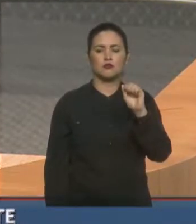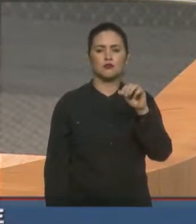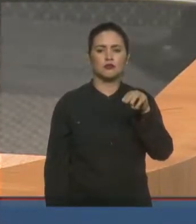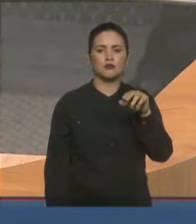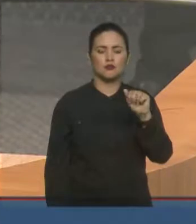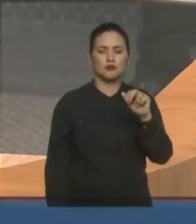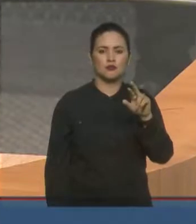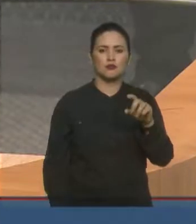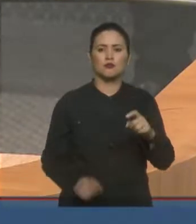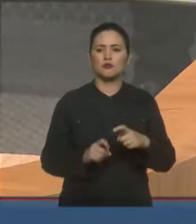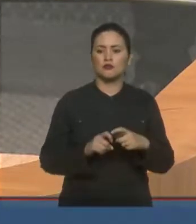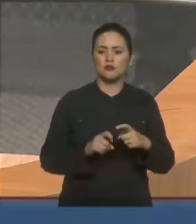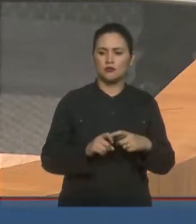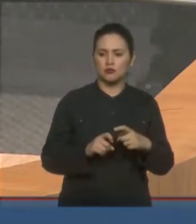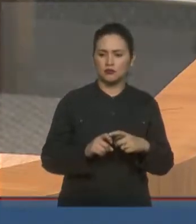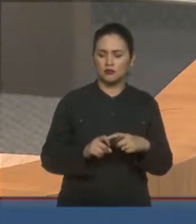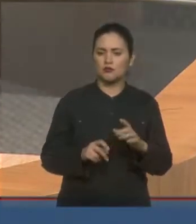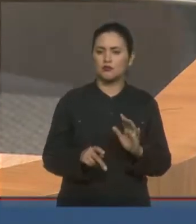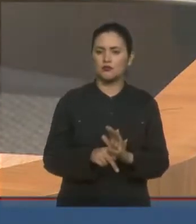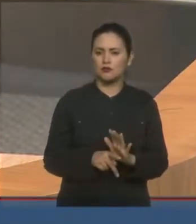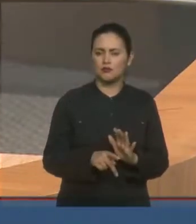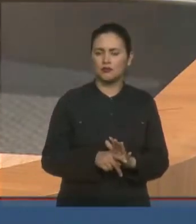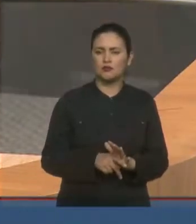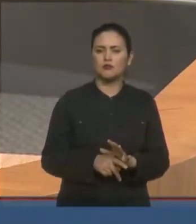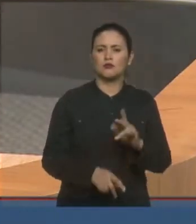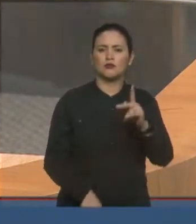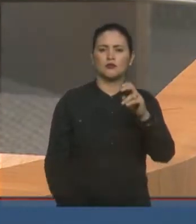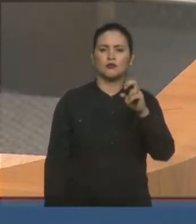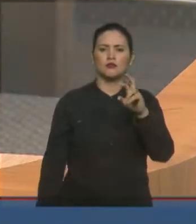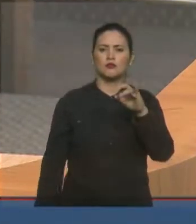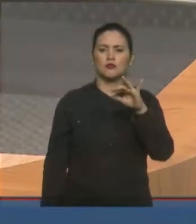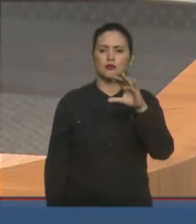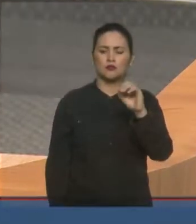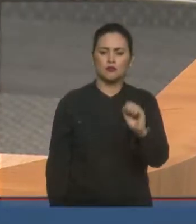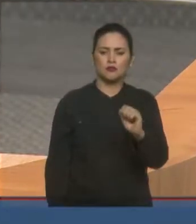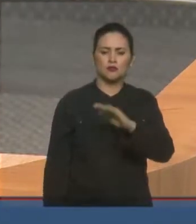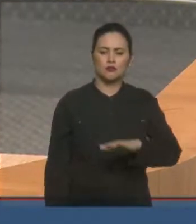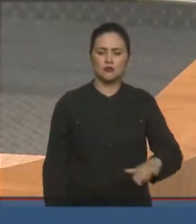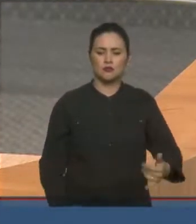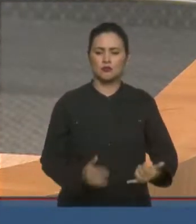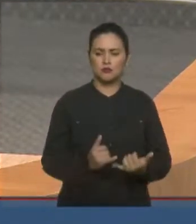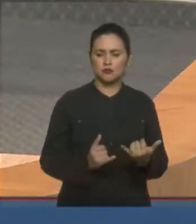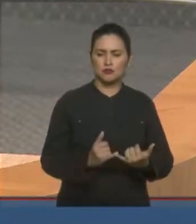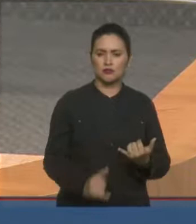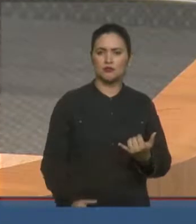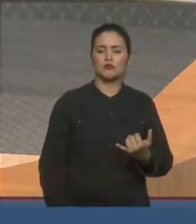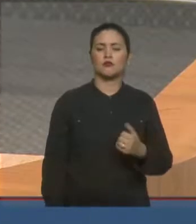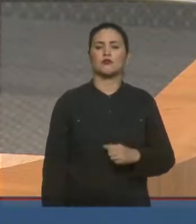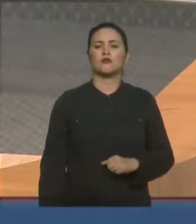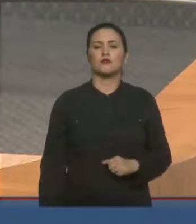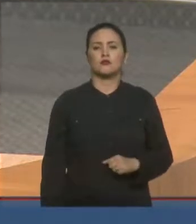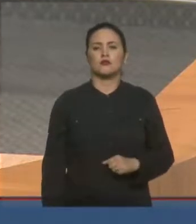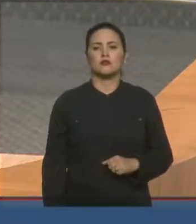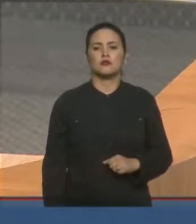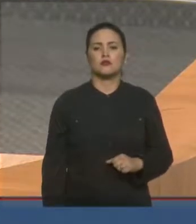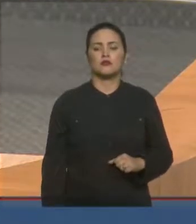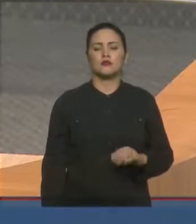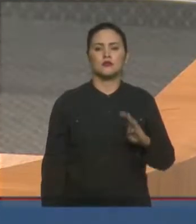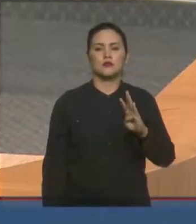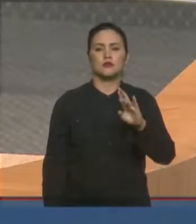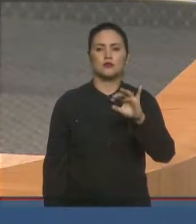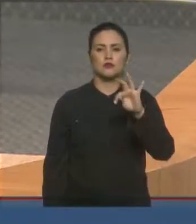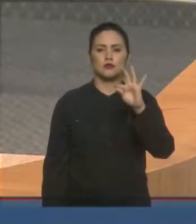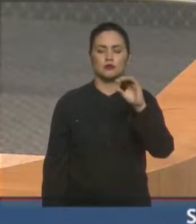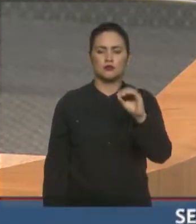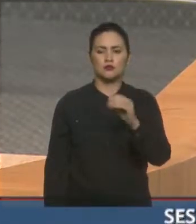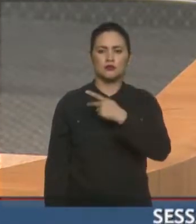Criança e Adolescente. A senhora Érica Brito, presidenta da Associação da Polícia Técnica. O senhor Miguel Alves da